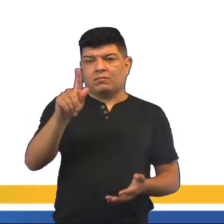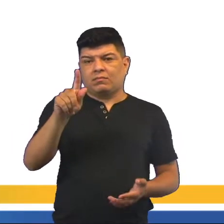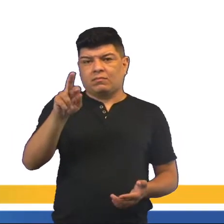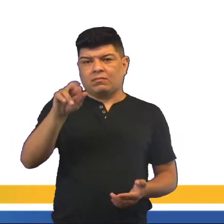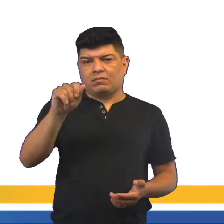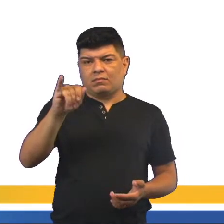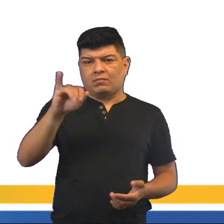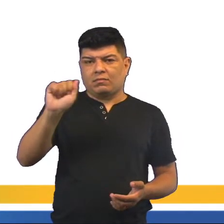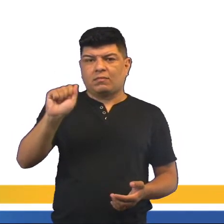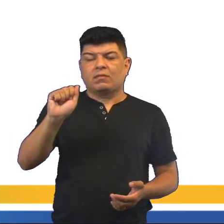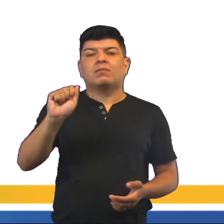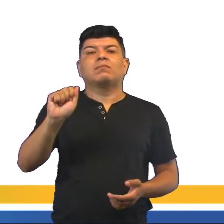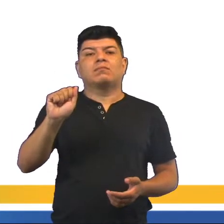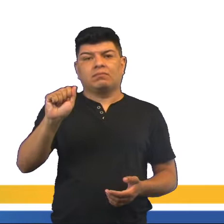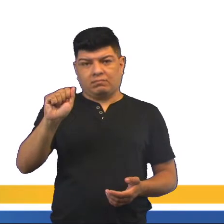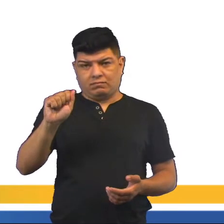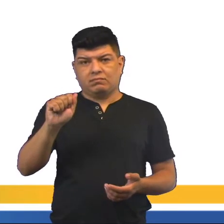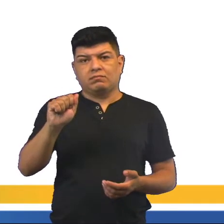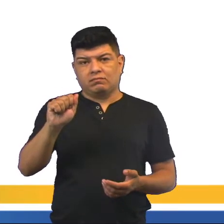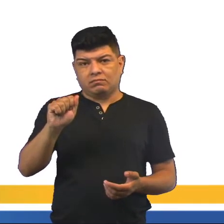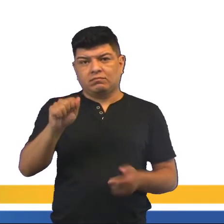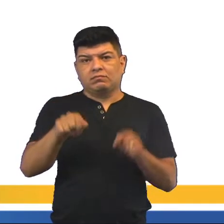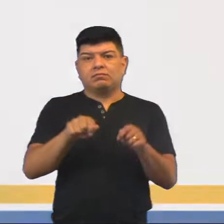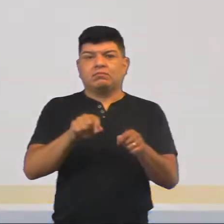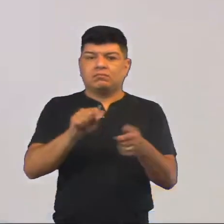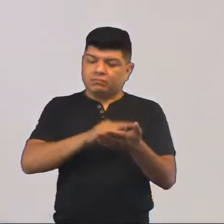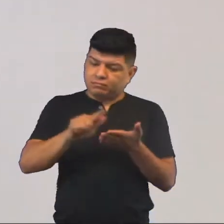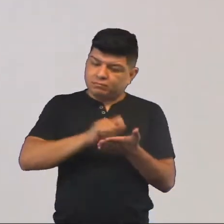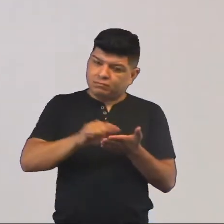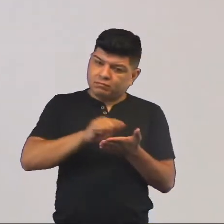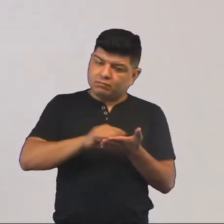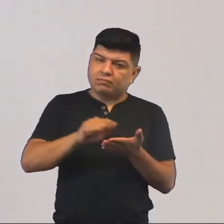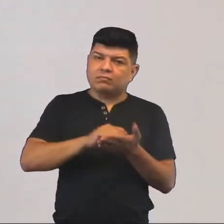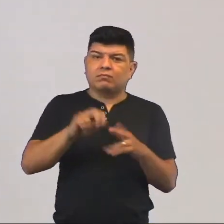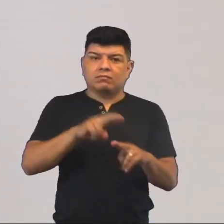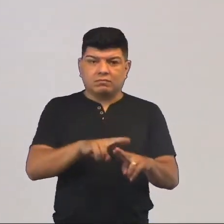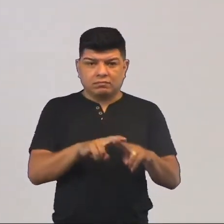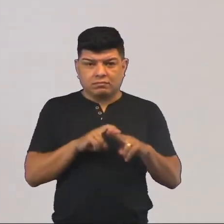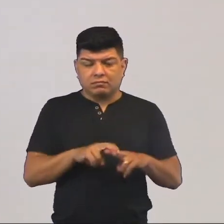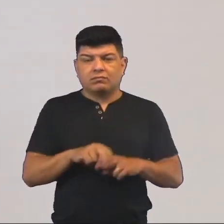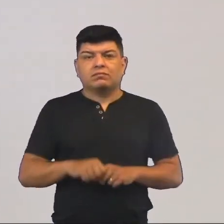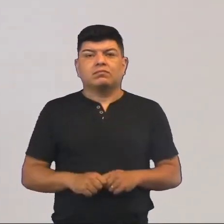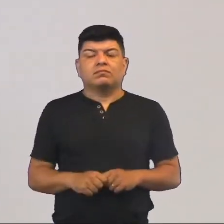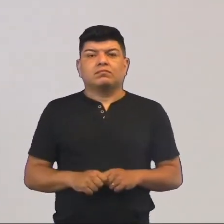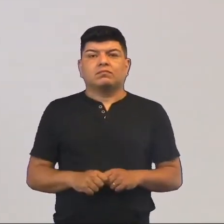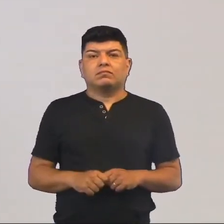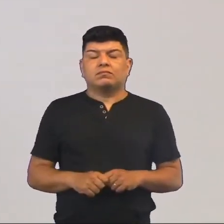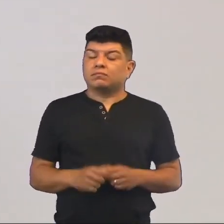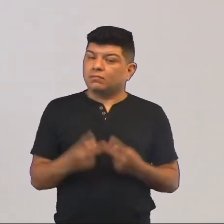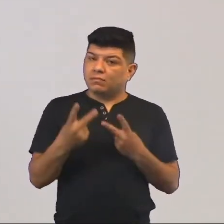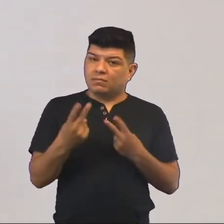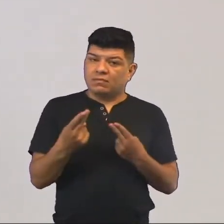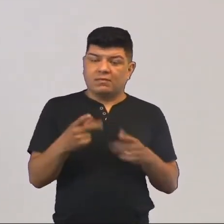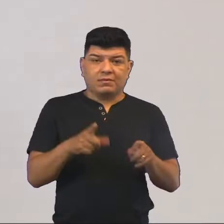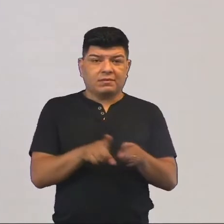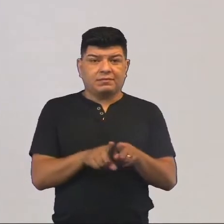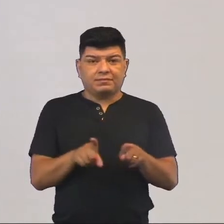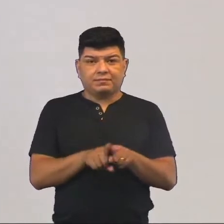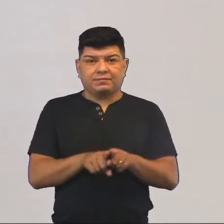arte de criar e compor uma dança. Então, veja bem. Da mesma